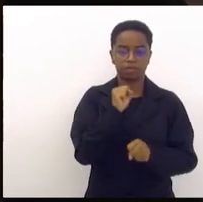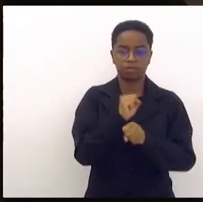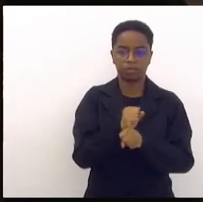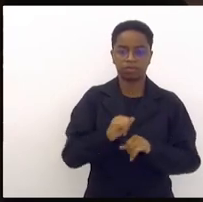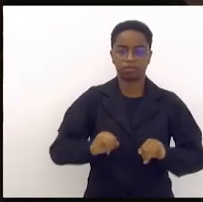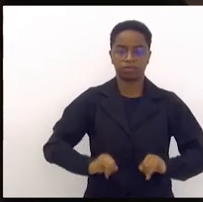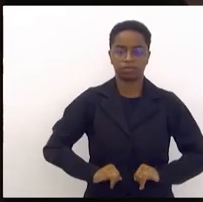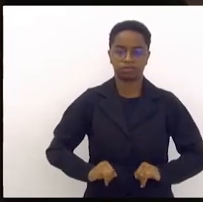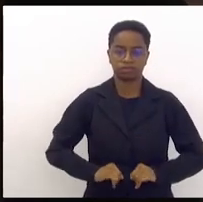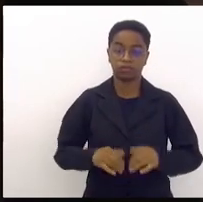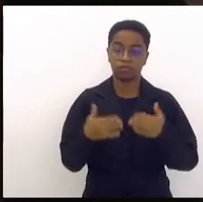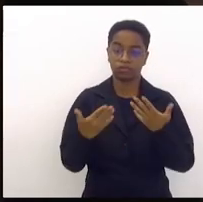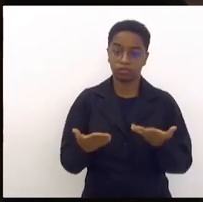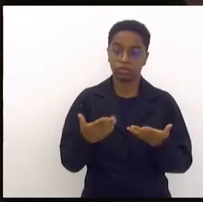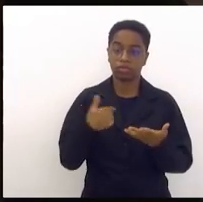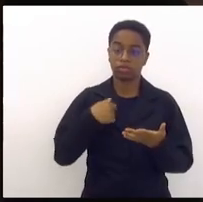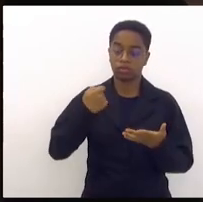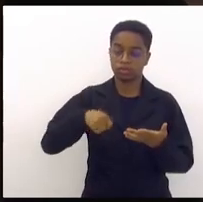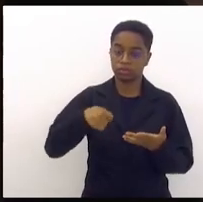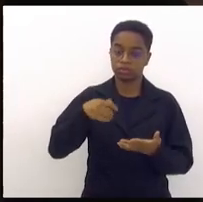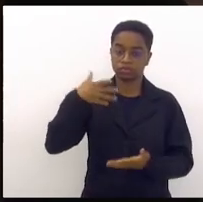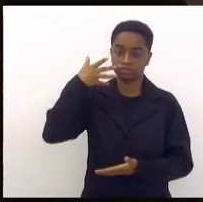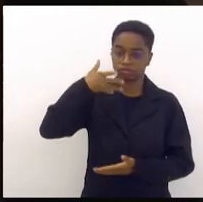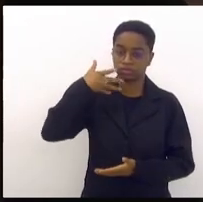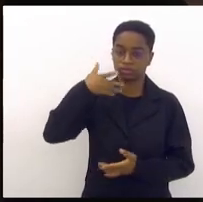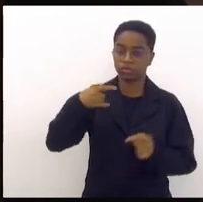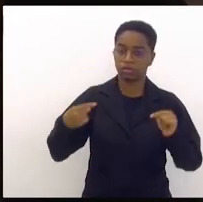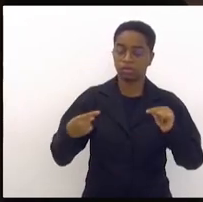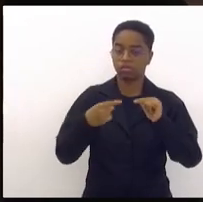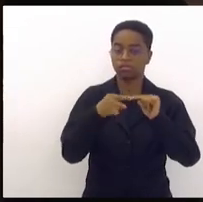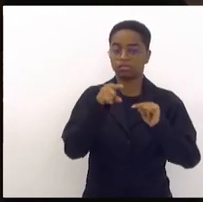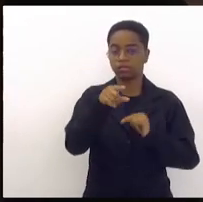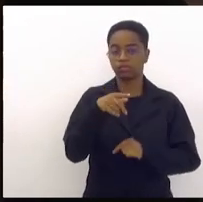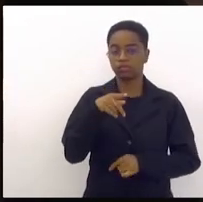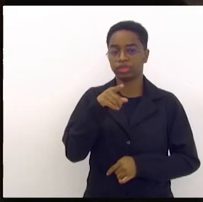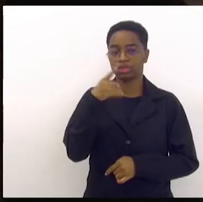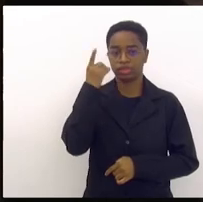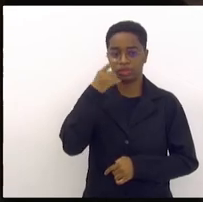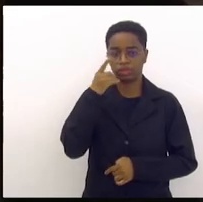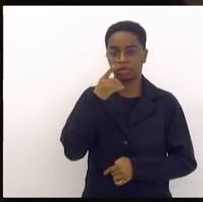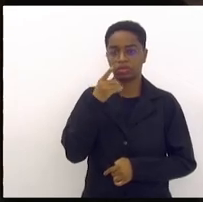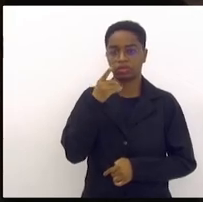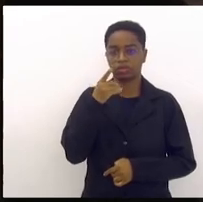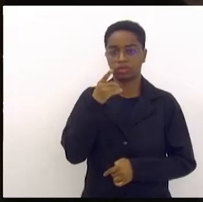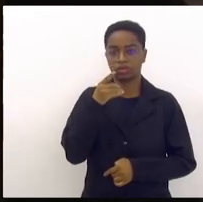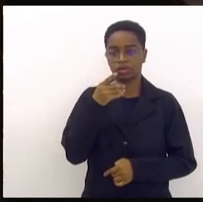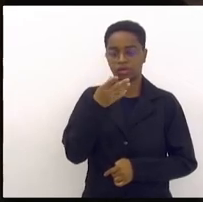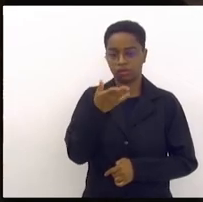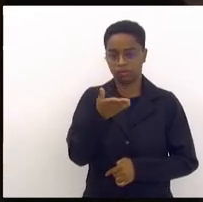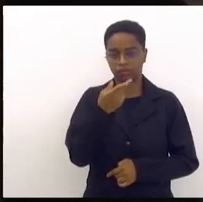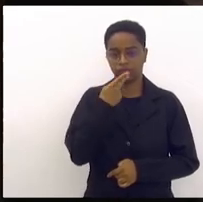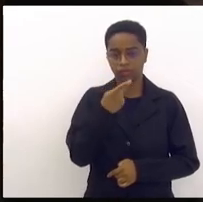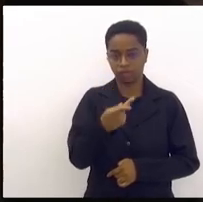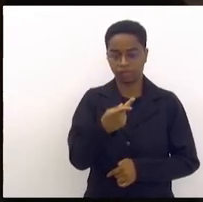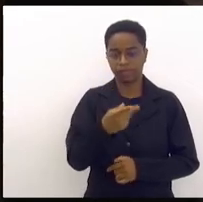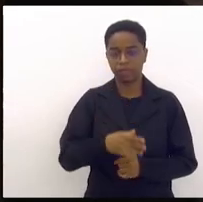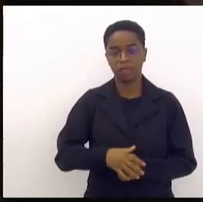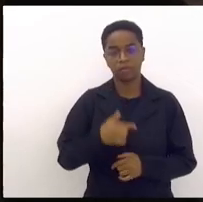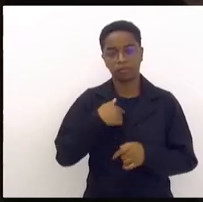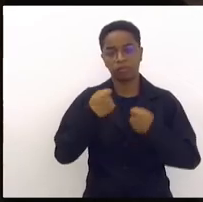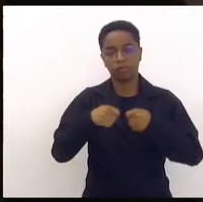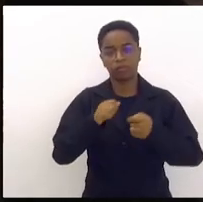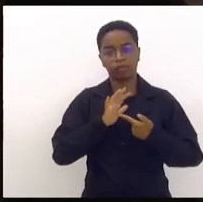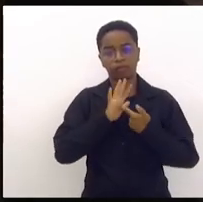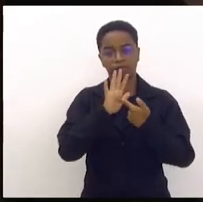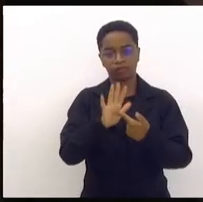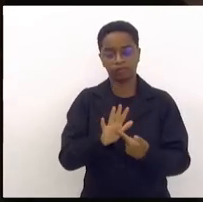padecer. Então, eu precisava, parafraseando Vossa Excelência, deputado Ottone de Paula Paes, externar o que